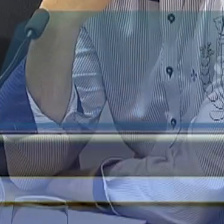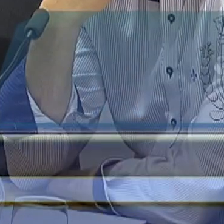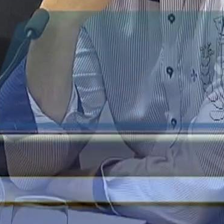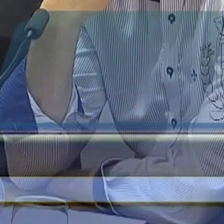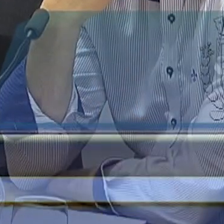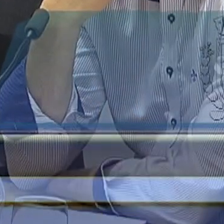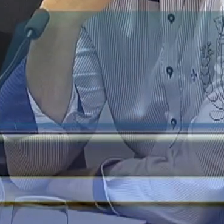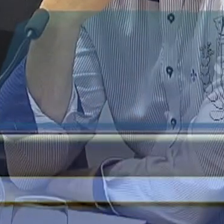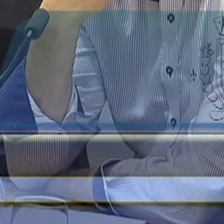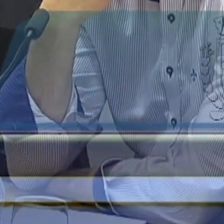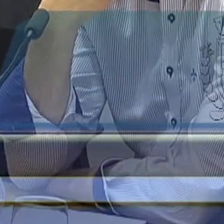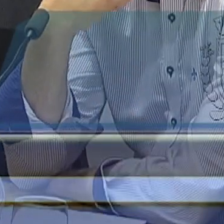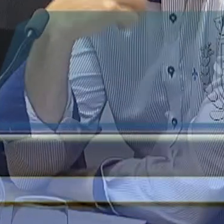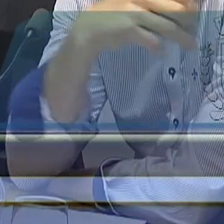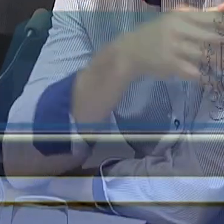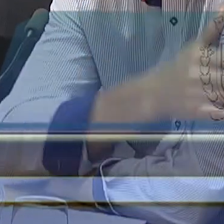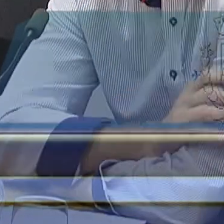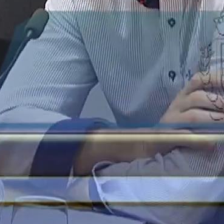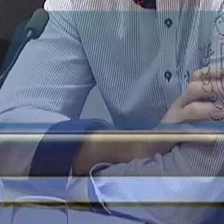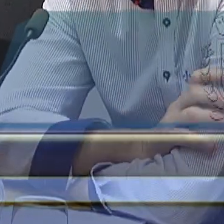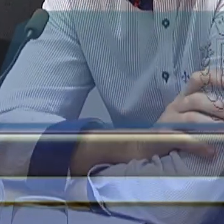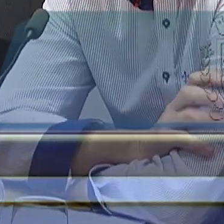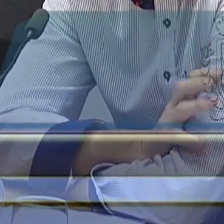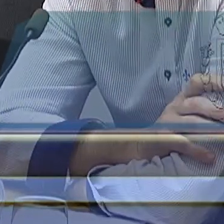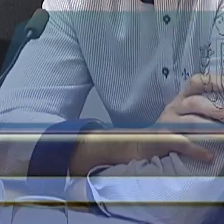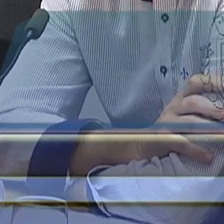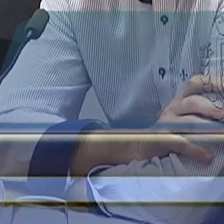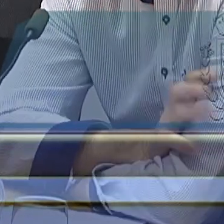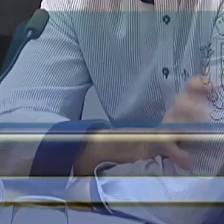Próximo vereador a usar a palavra, vereador Matias Bertrand.